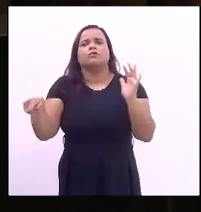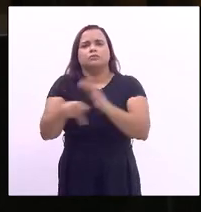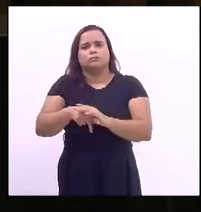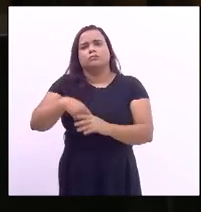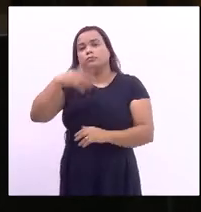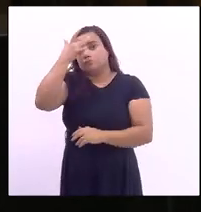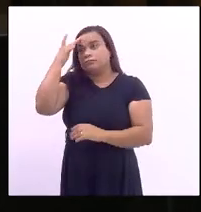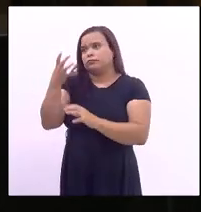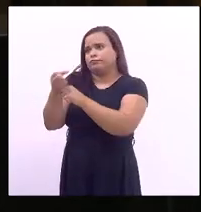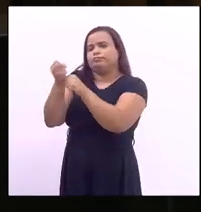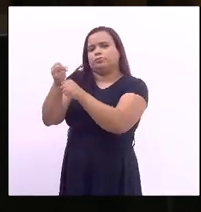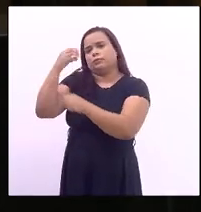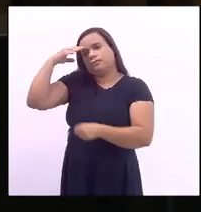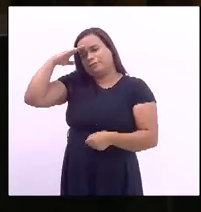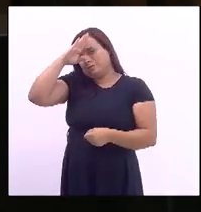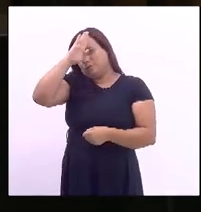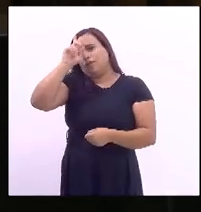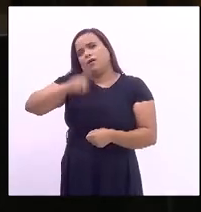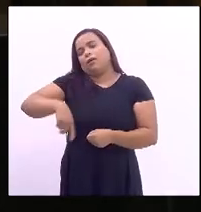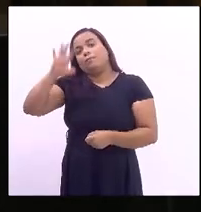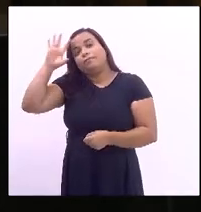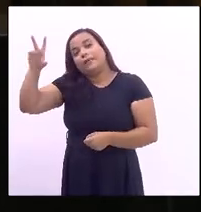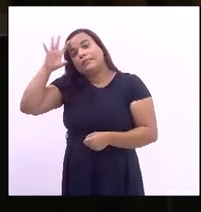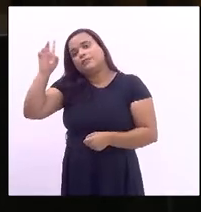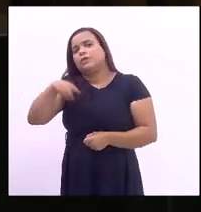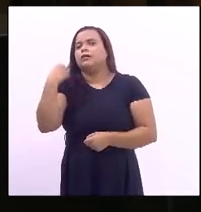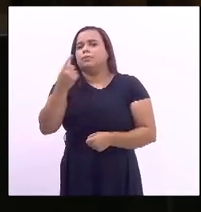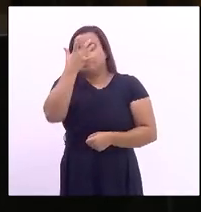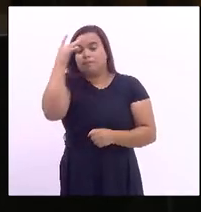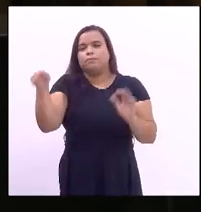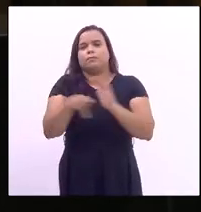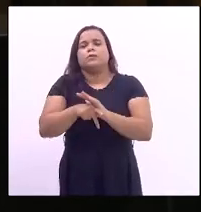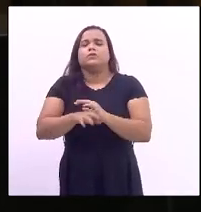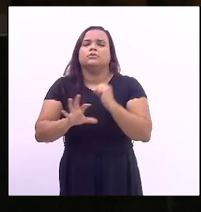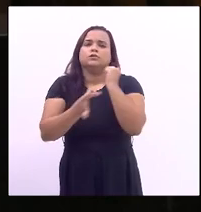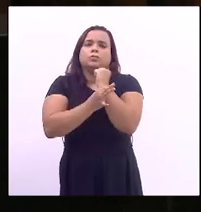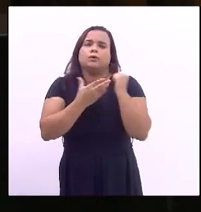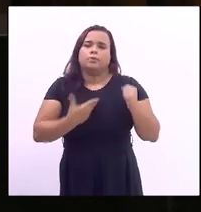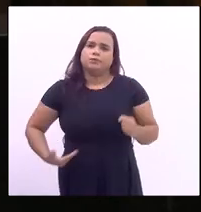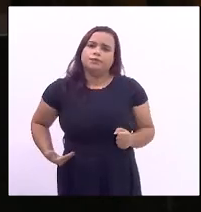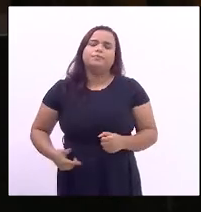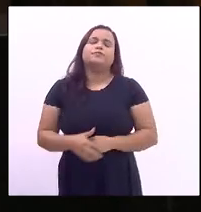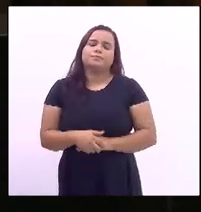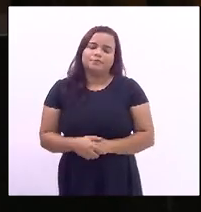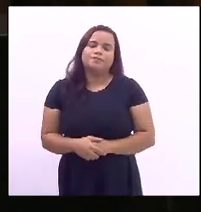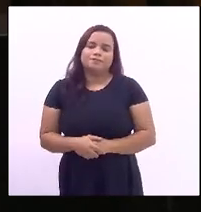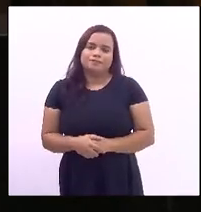bolsonaro está realmente que é pensar no nossos agentes da Segurança Pública